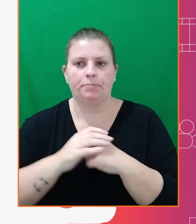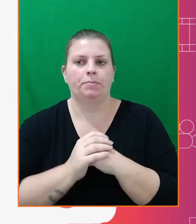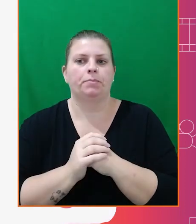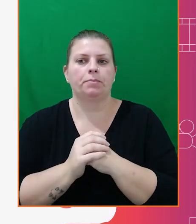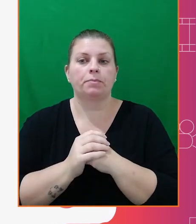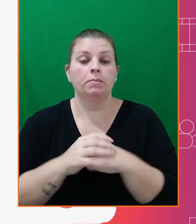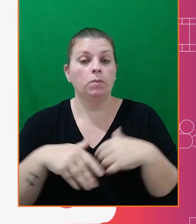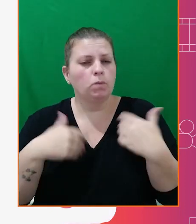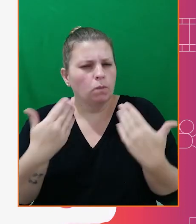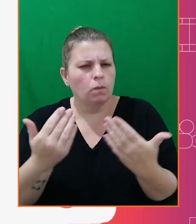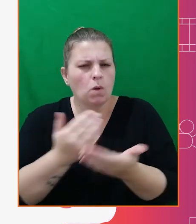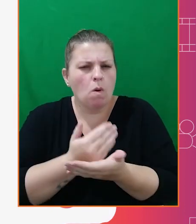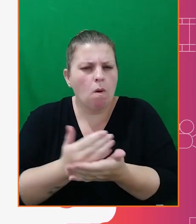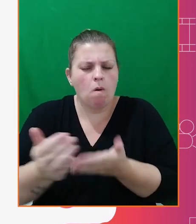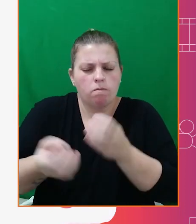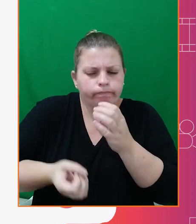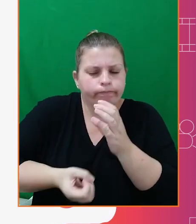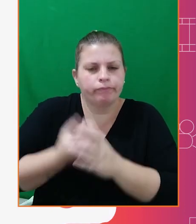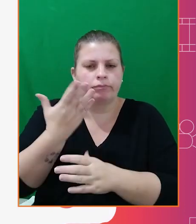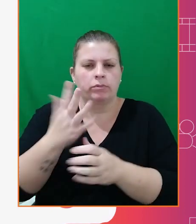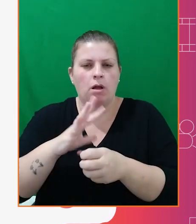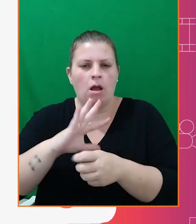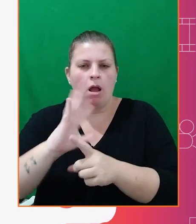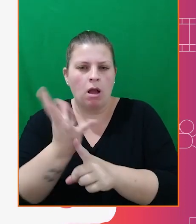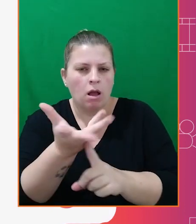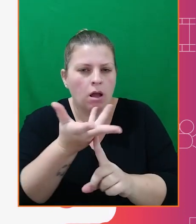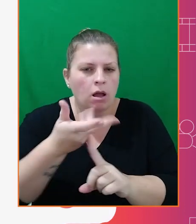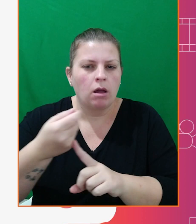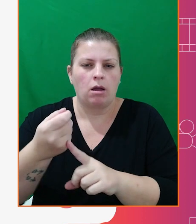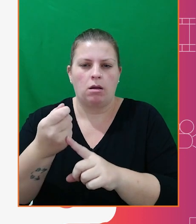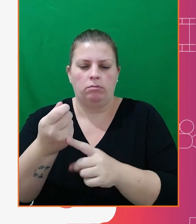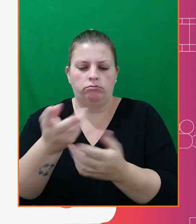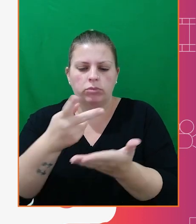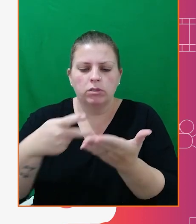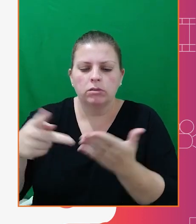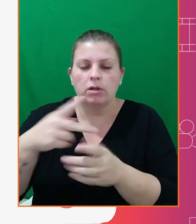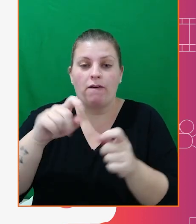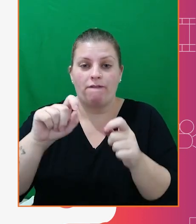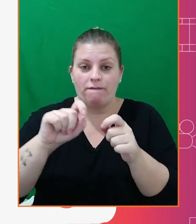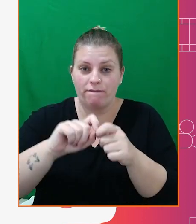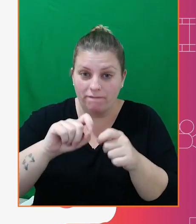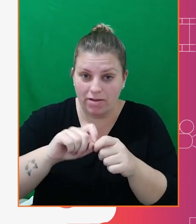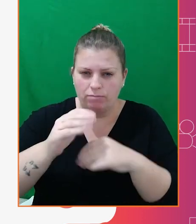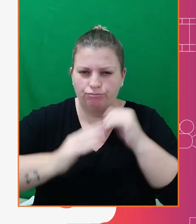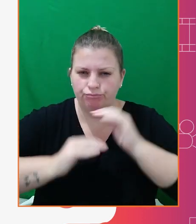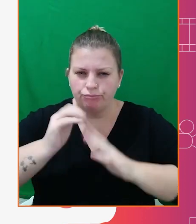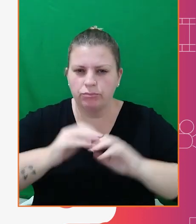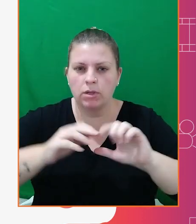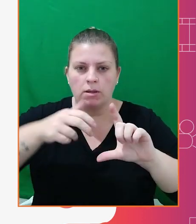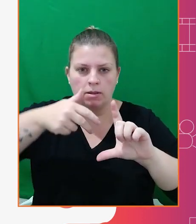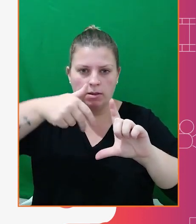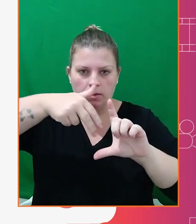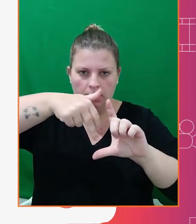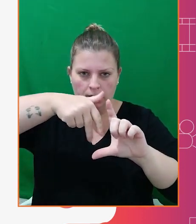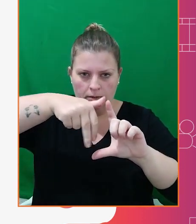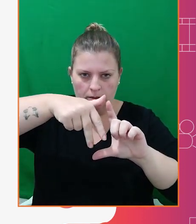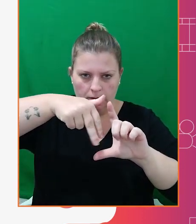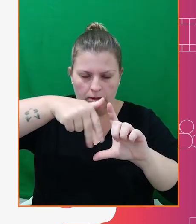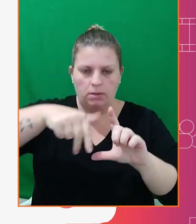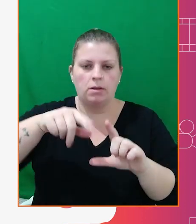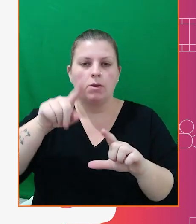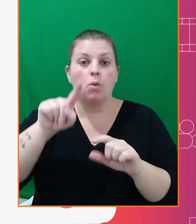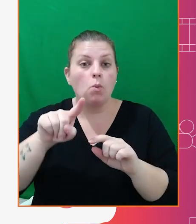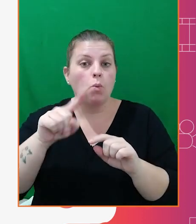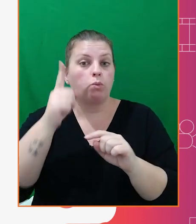Durante a criação das artes, que vão ser usadas para a animação, um elemento muito importante a